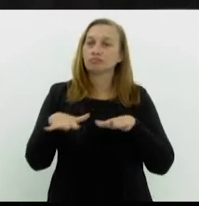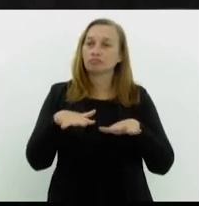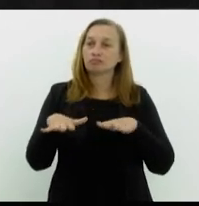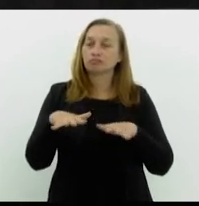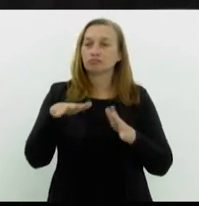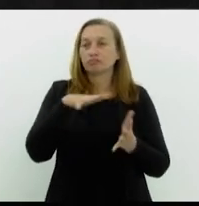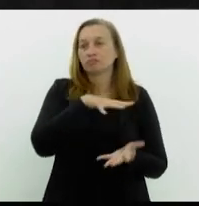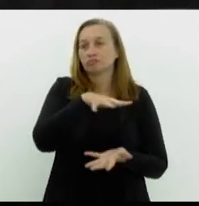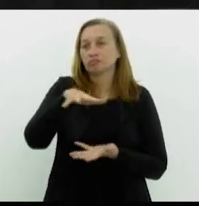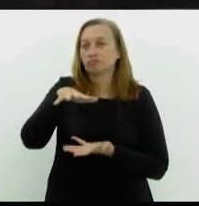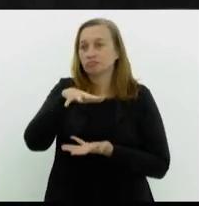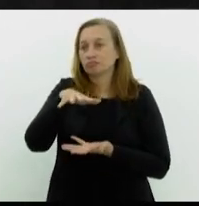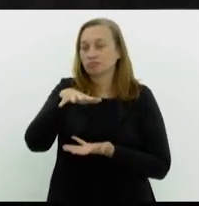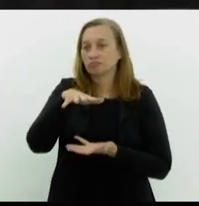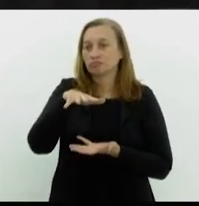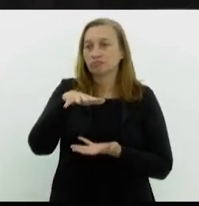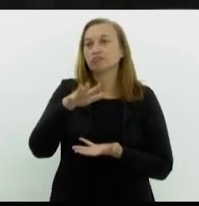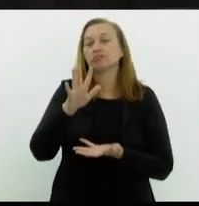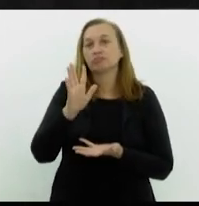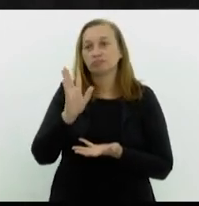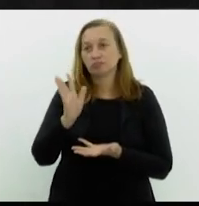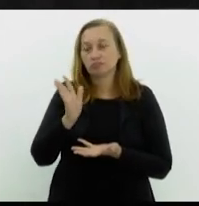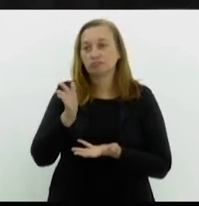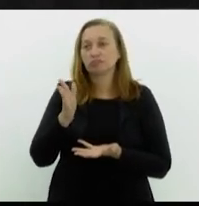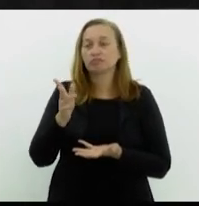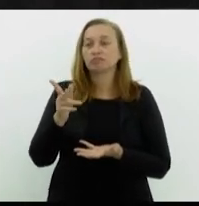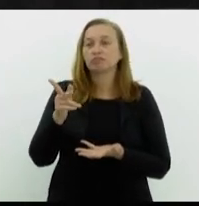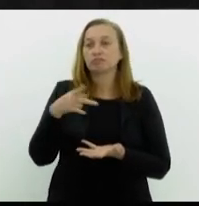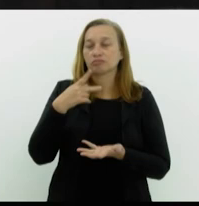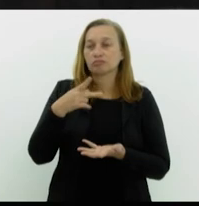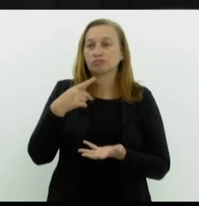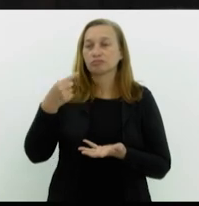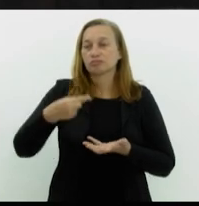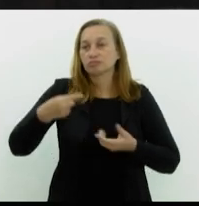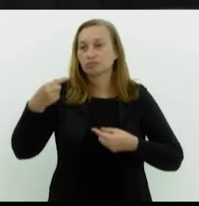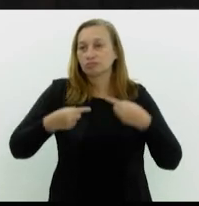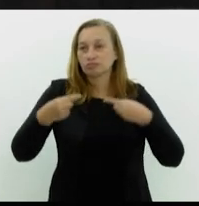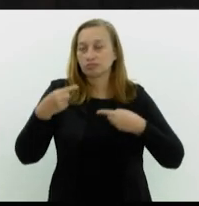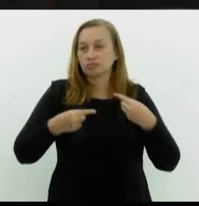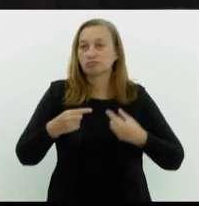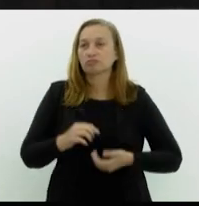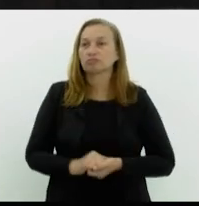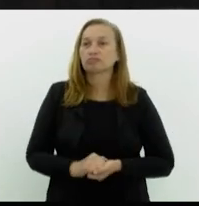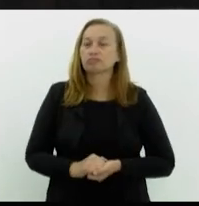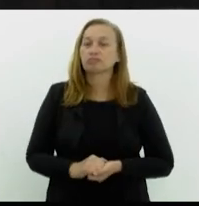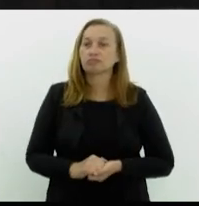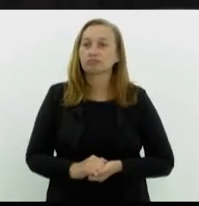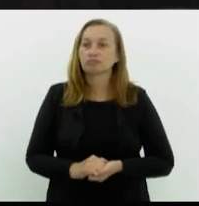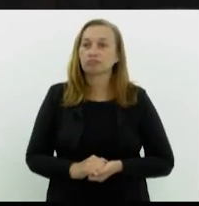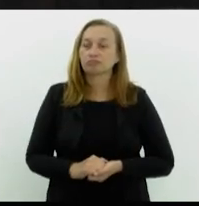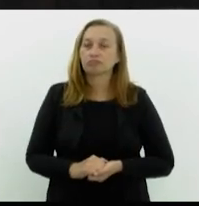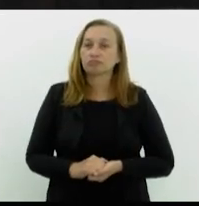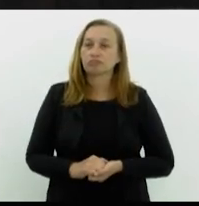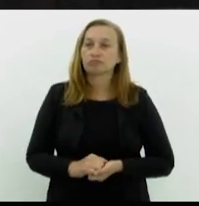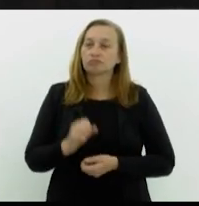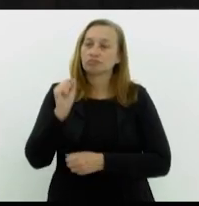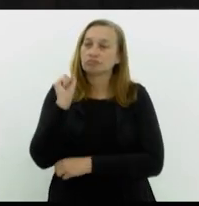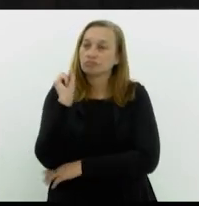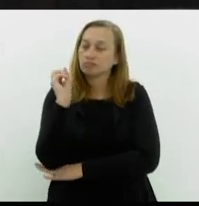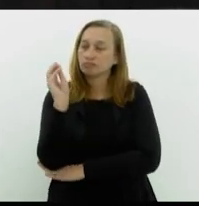têm a ver com o que a gente acabou de discutir aqui, que é a questão